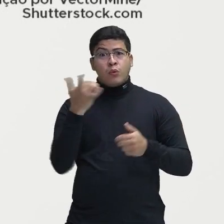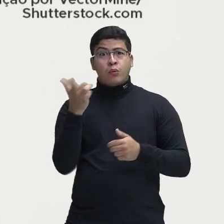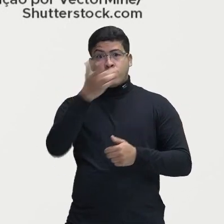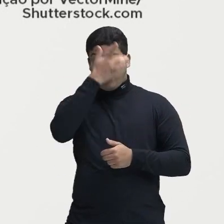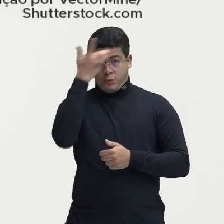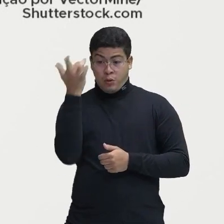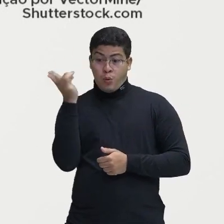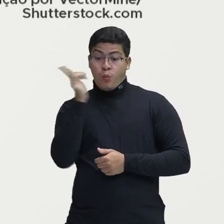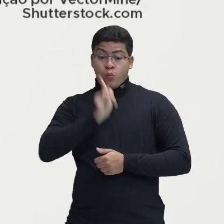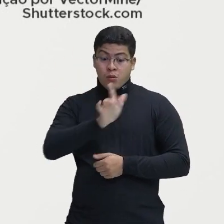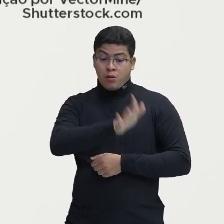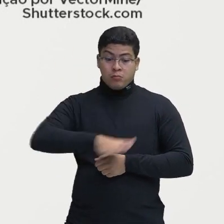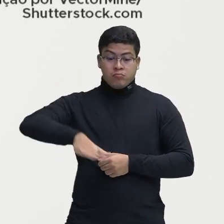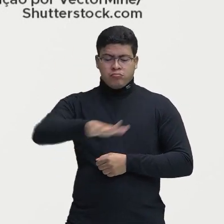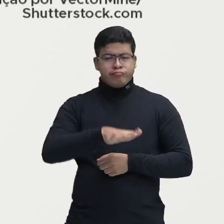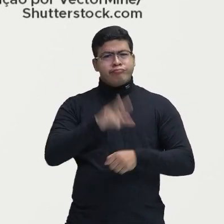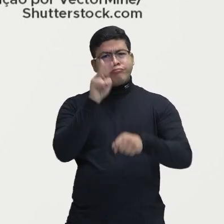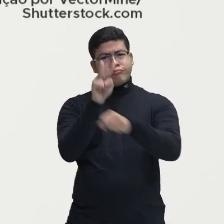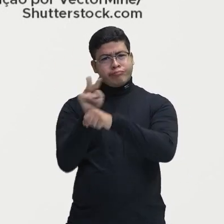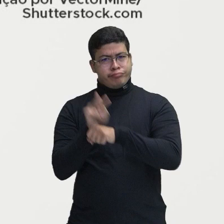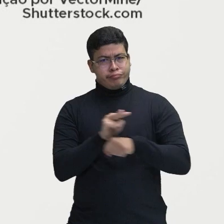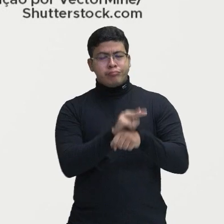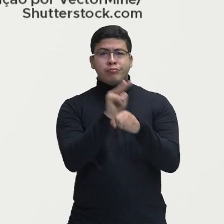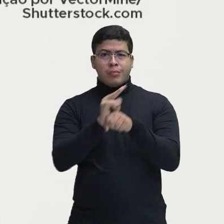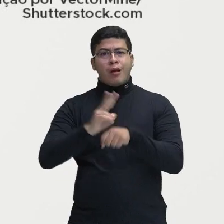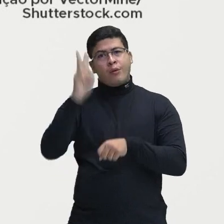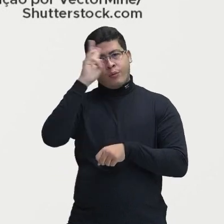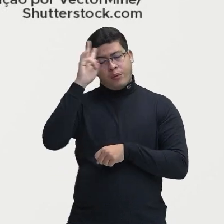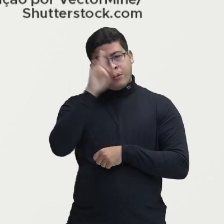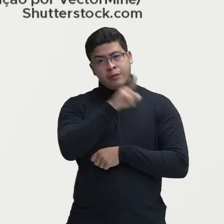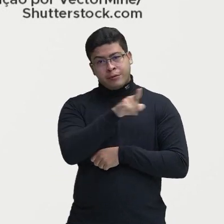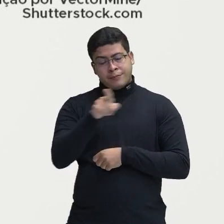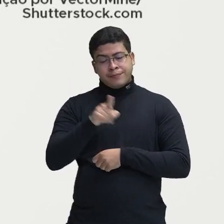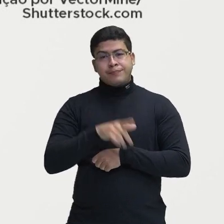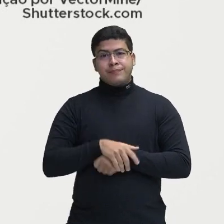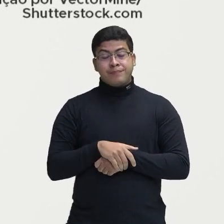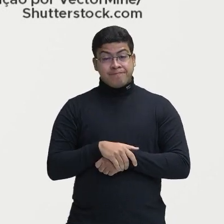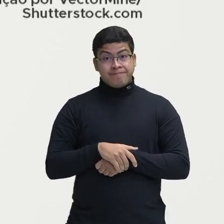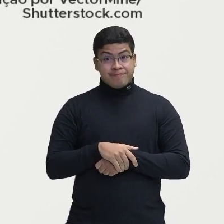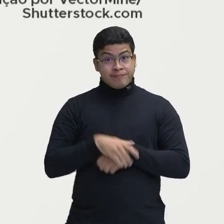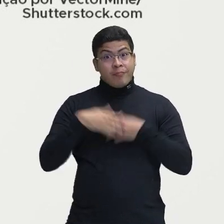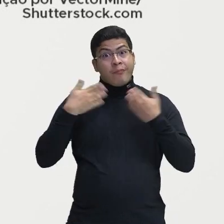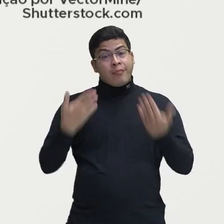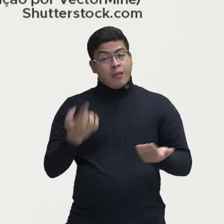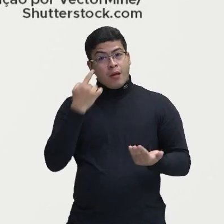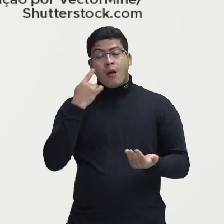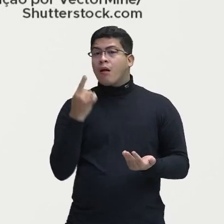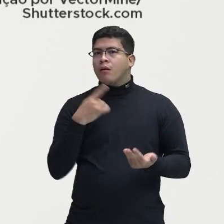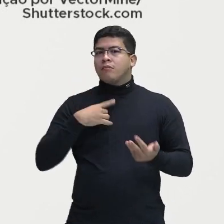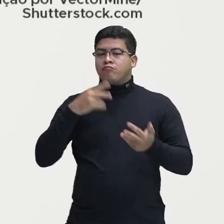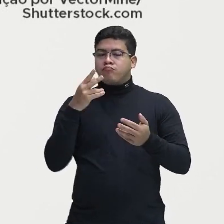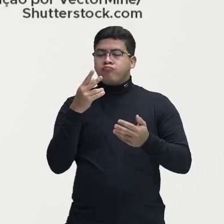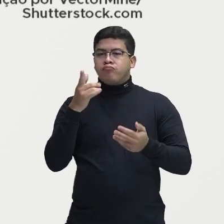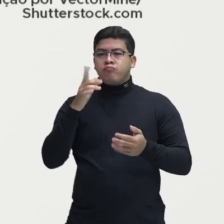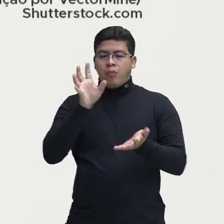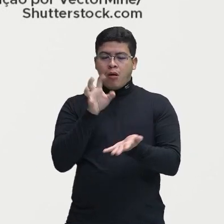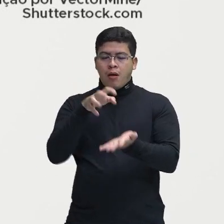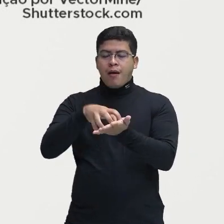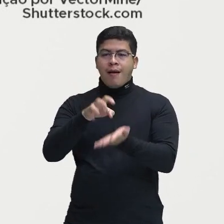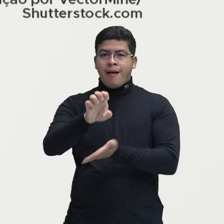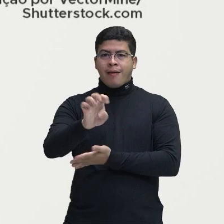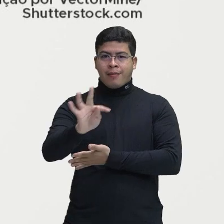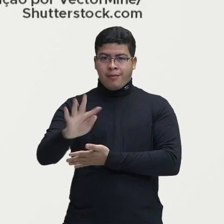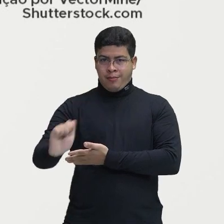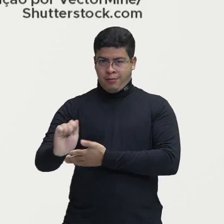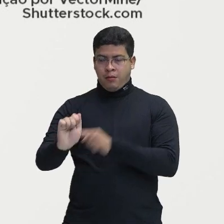ter acesso a uma água que foi tratada, como a gente vai relembrar aí com vocês. Então, numa estação de tratamento de água, também conhecido